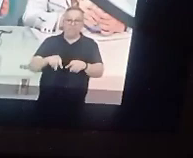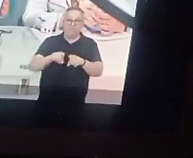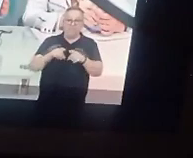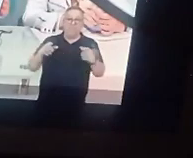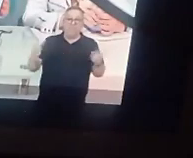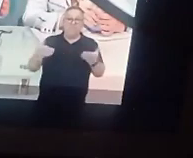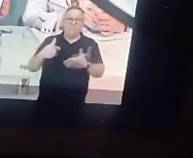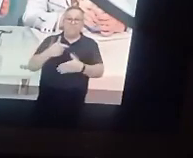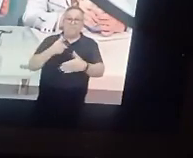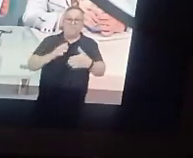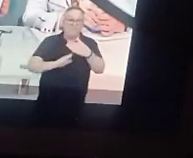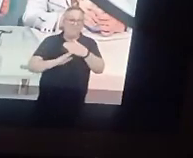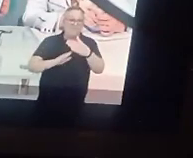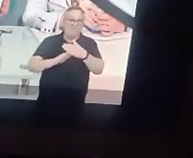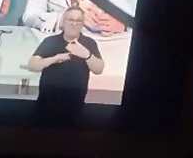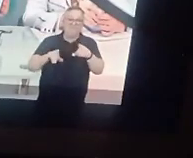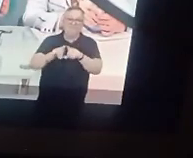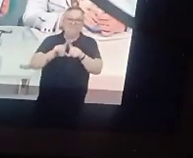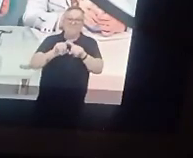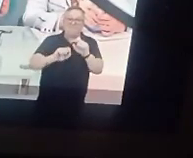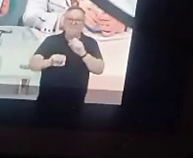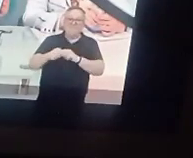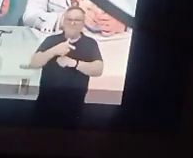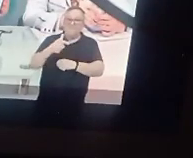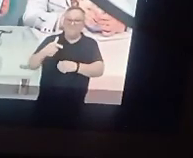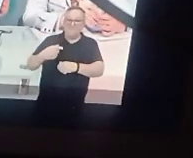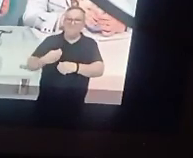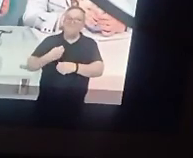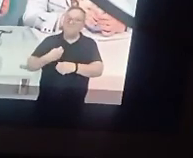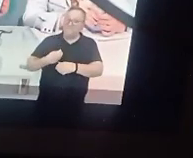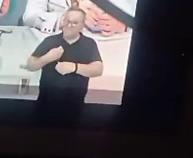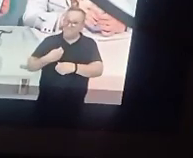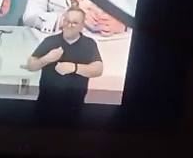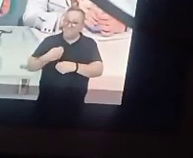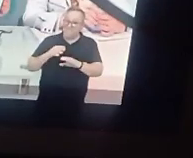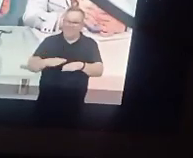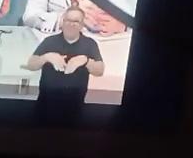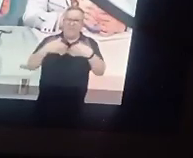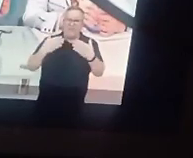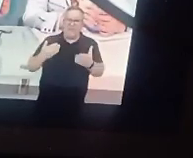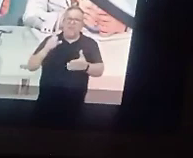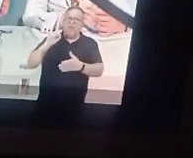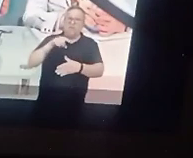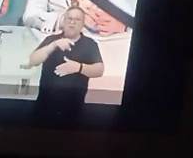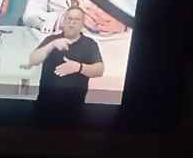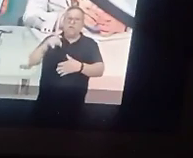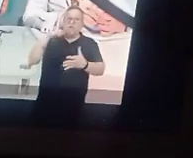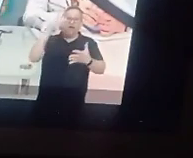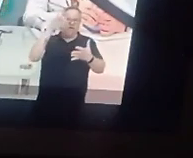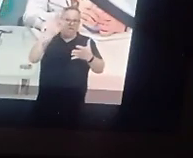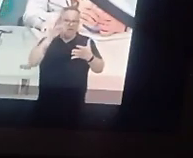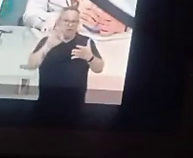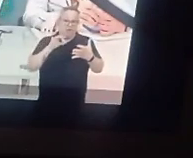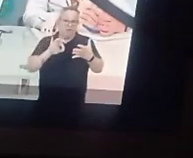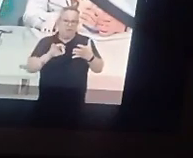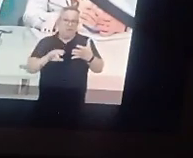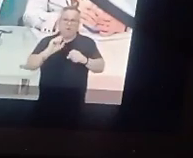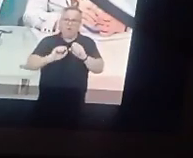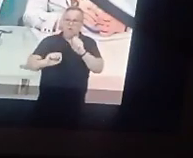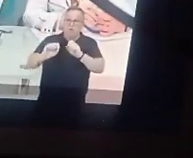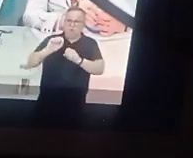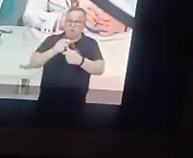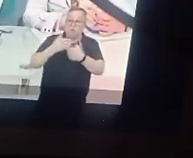não existe limite. O sistema não está mais limitando. Então, caso vocês verifiquem que